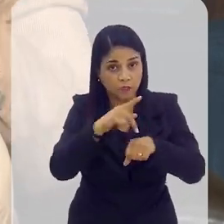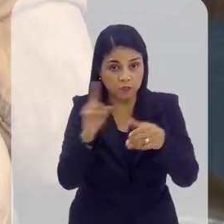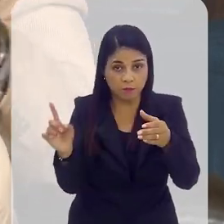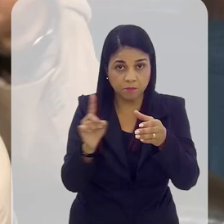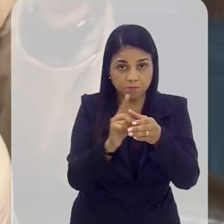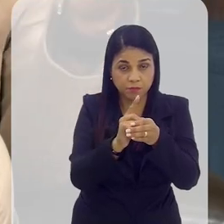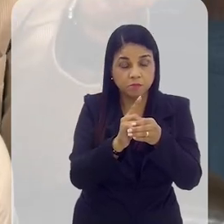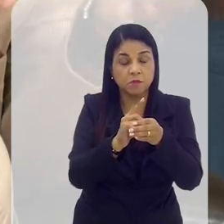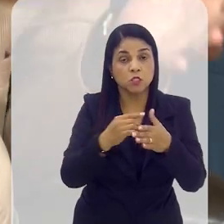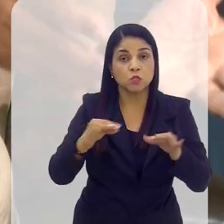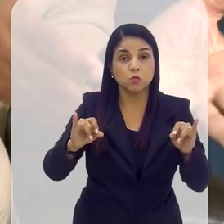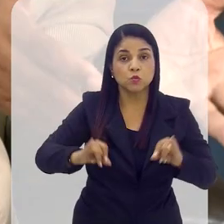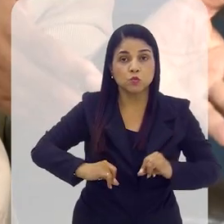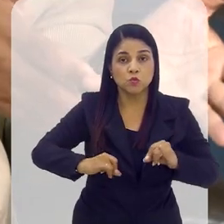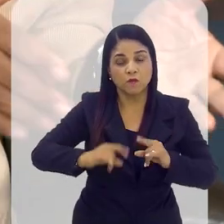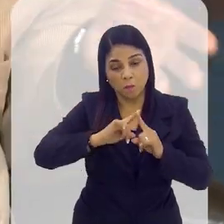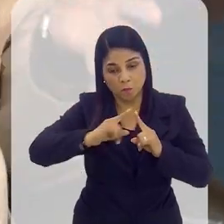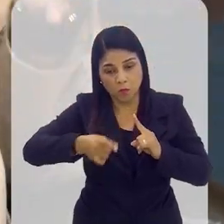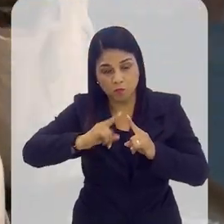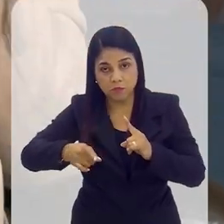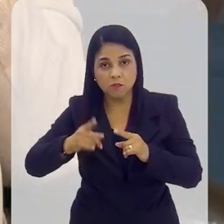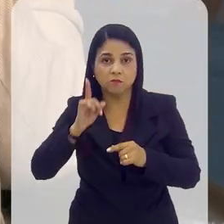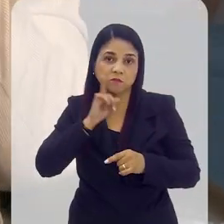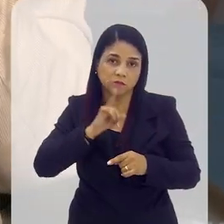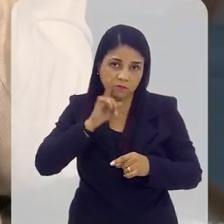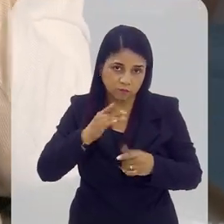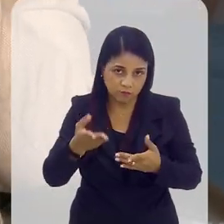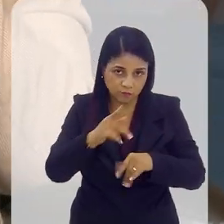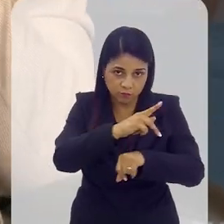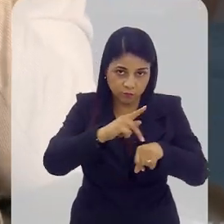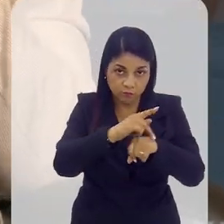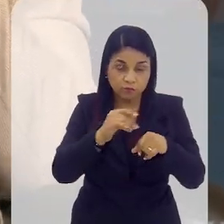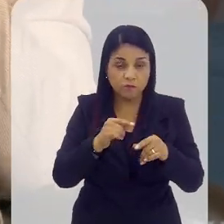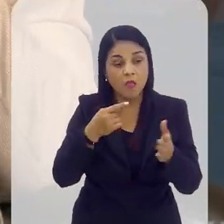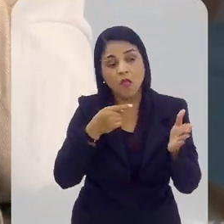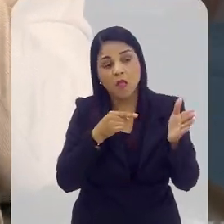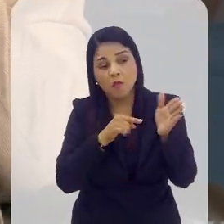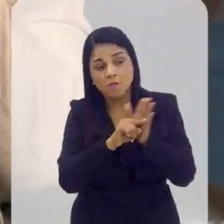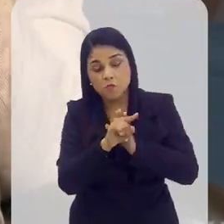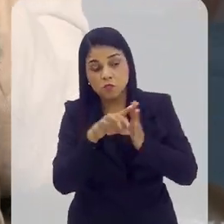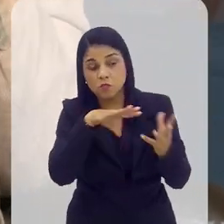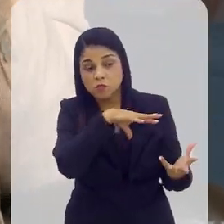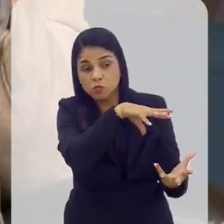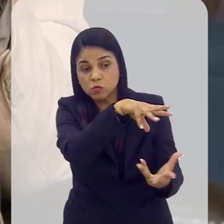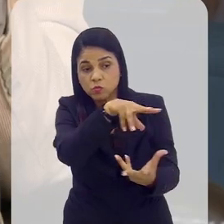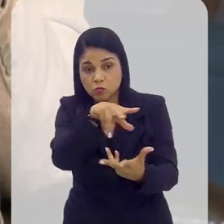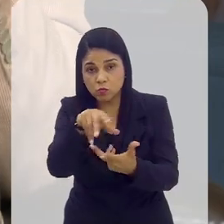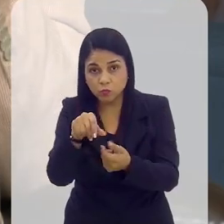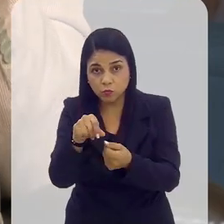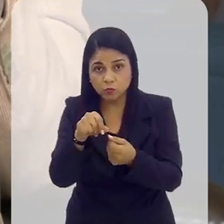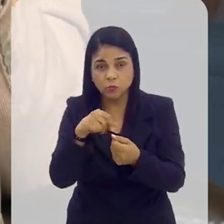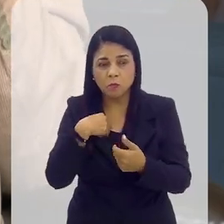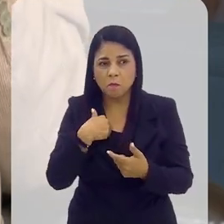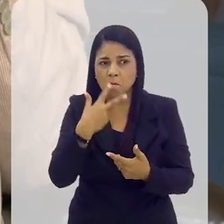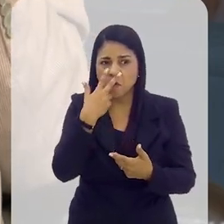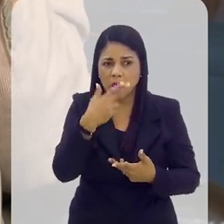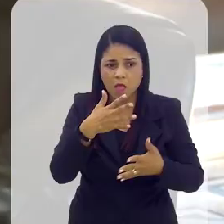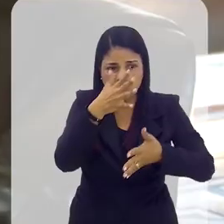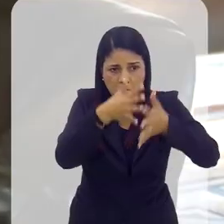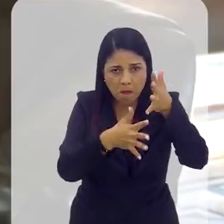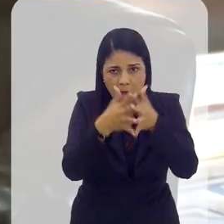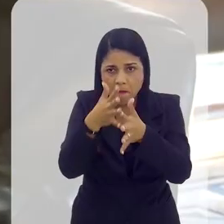do BRICS para não sofrer sanções dos Estados Unidos. A pergunta é, Se o mundo parece que